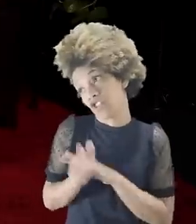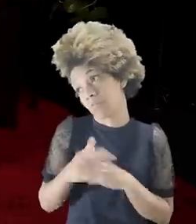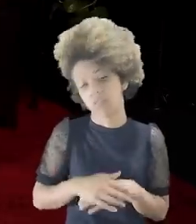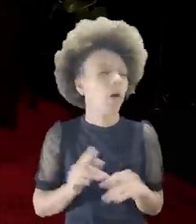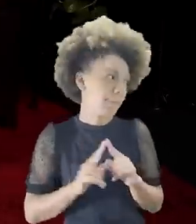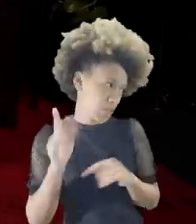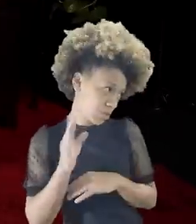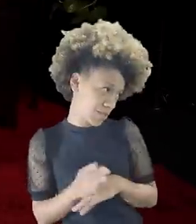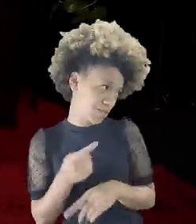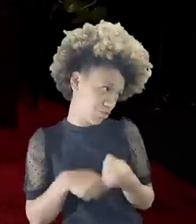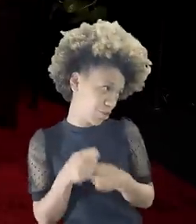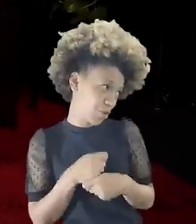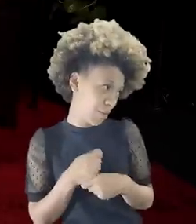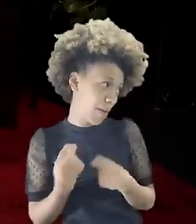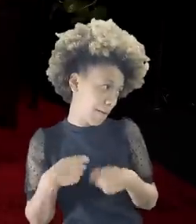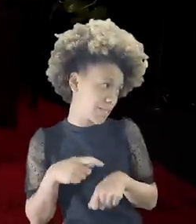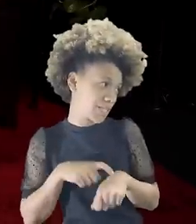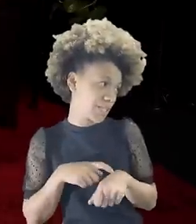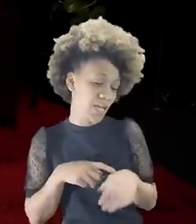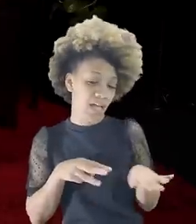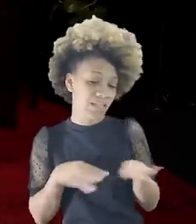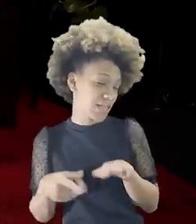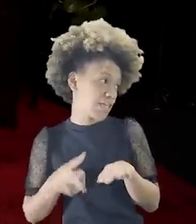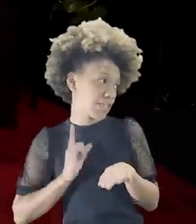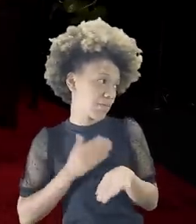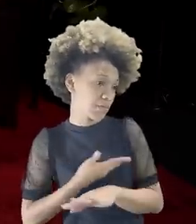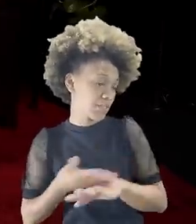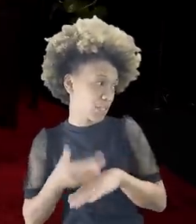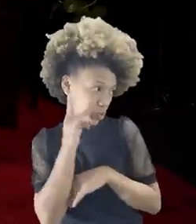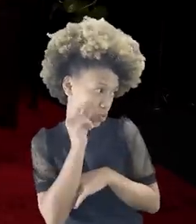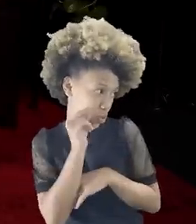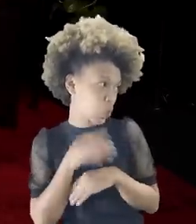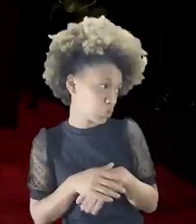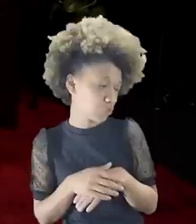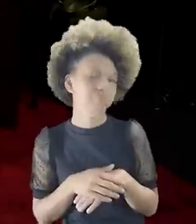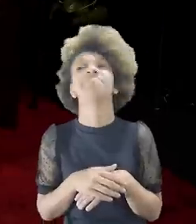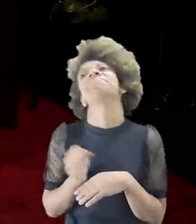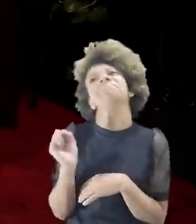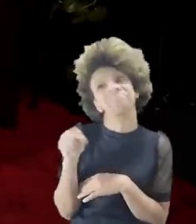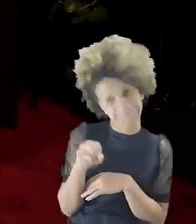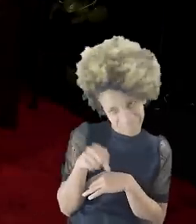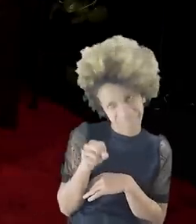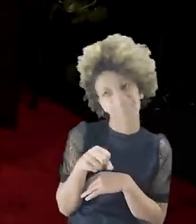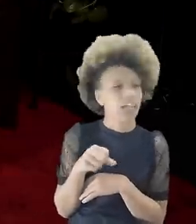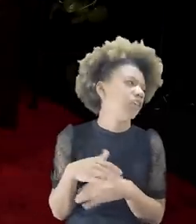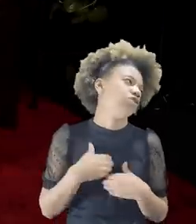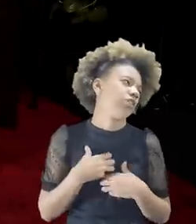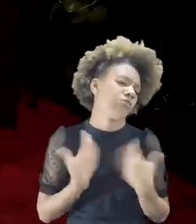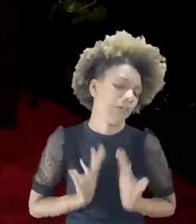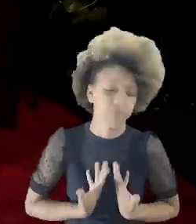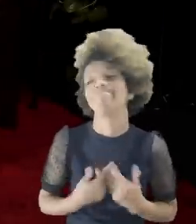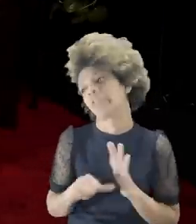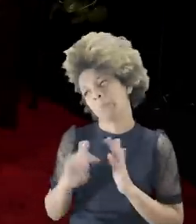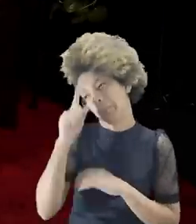mas os brasileiros que vão de econômico eles têm que chegar três semanas antes para se acostumar com o sono que vocês porque é quebrado não chega quebrado